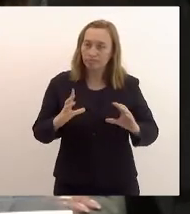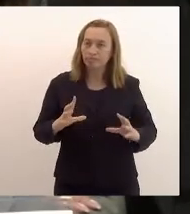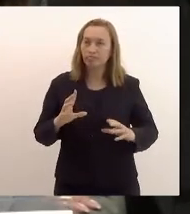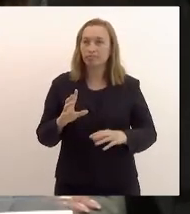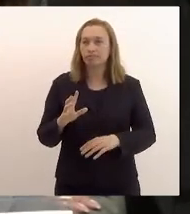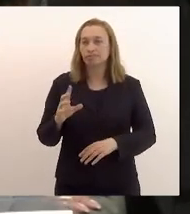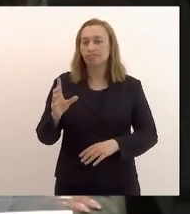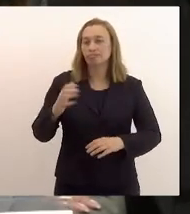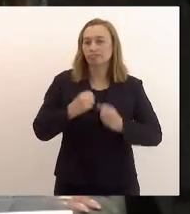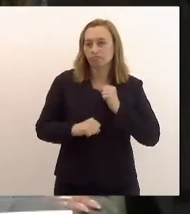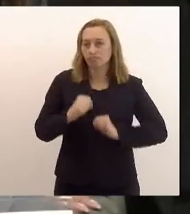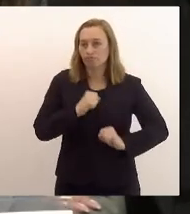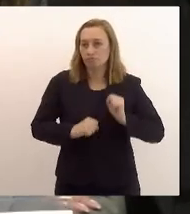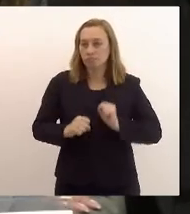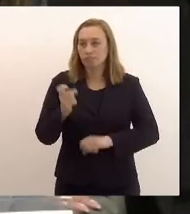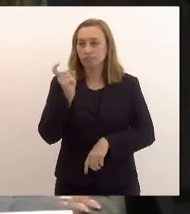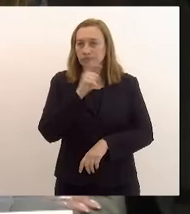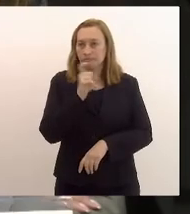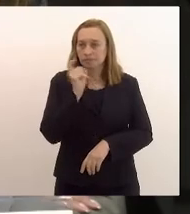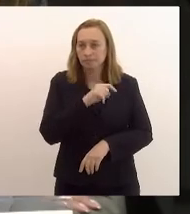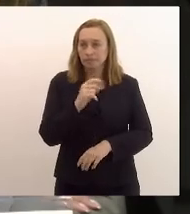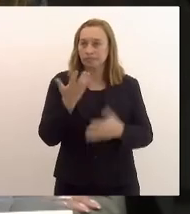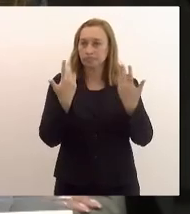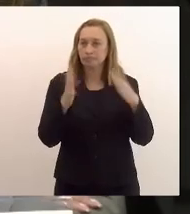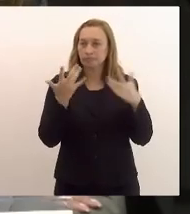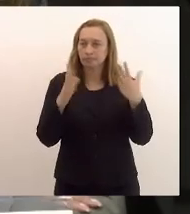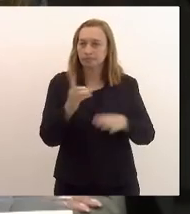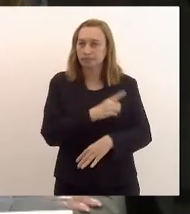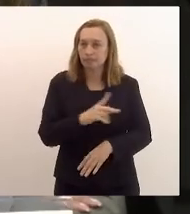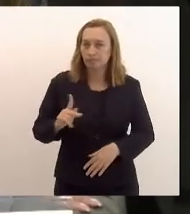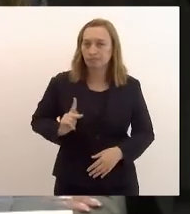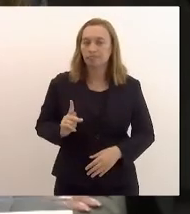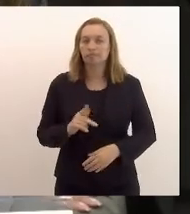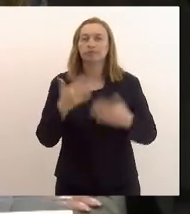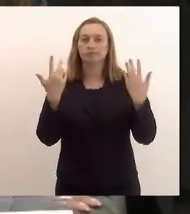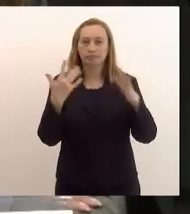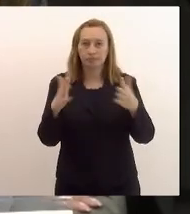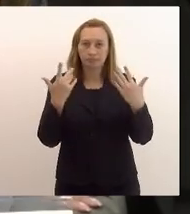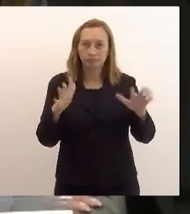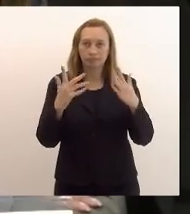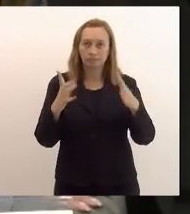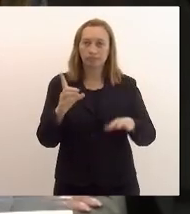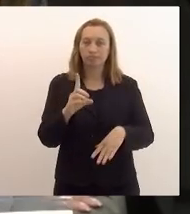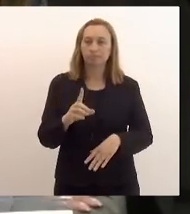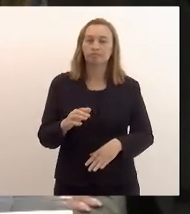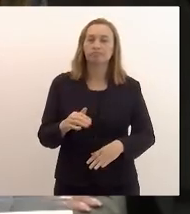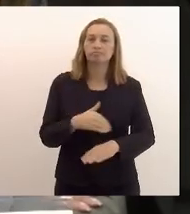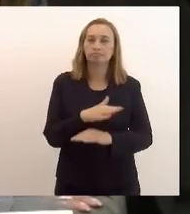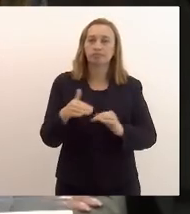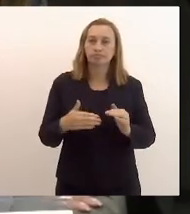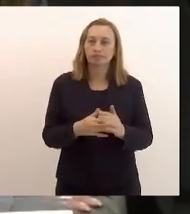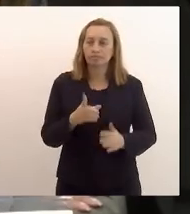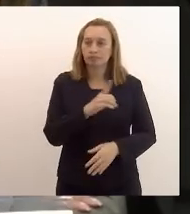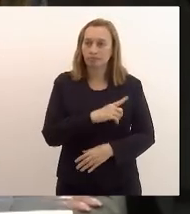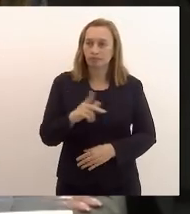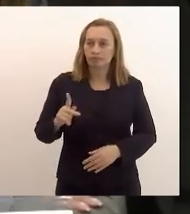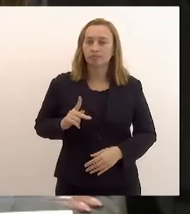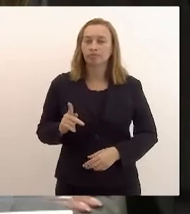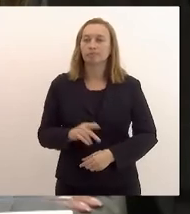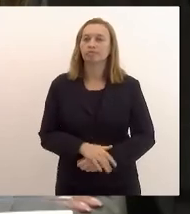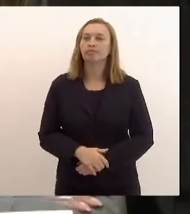de ódio e de mentira Parabéns Defensoria Pública parabéns defensoras e defensores